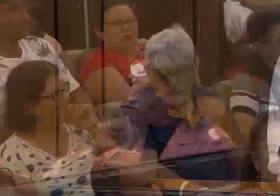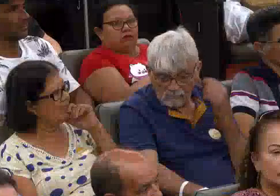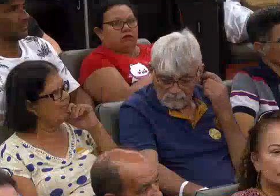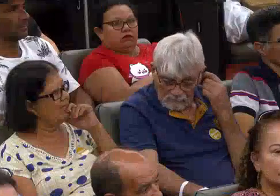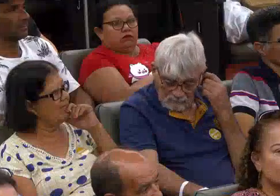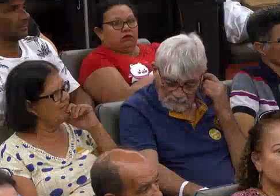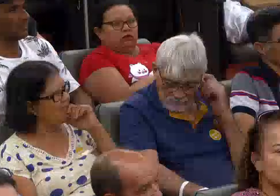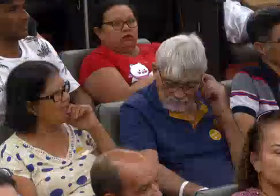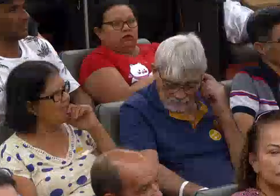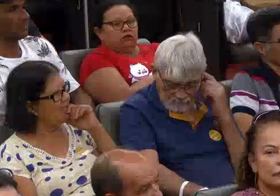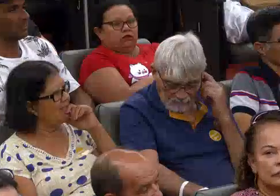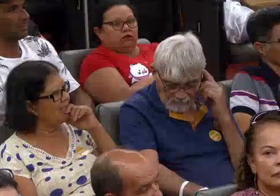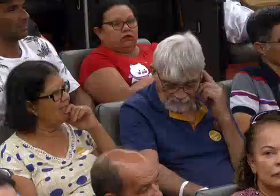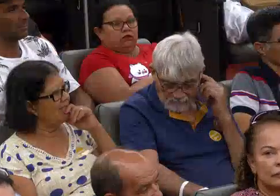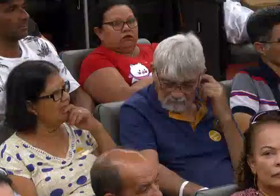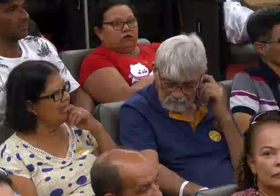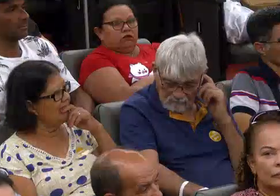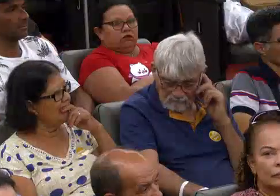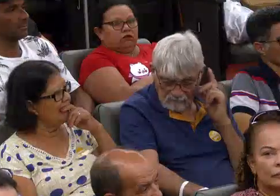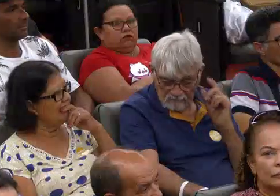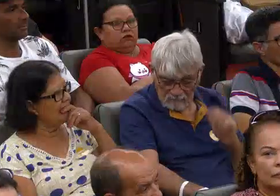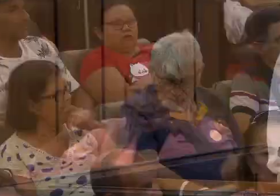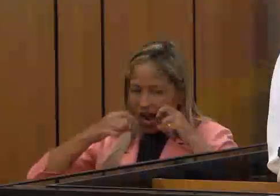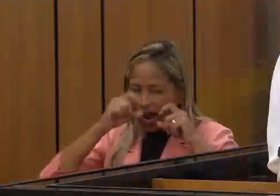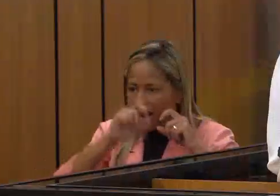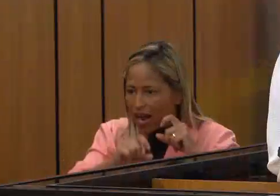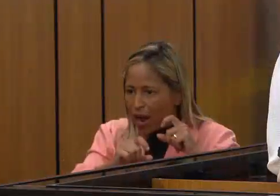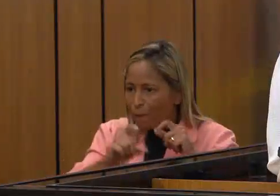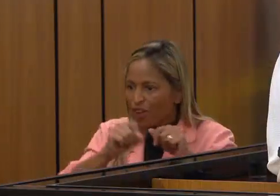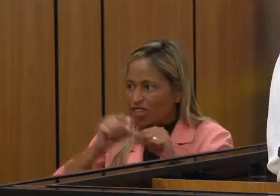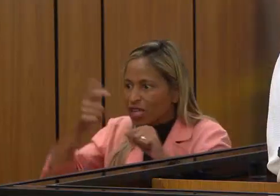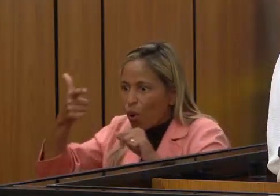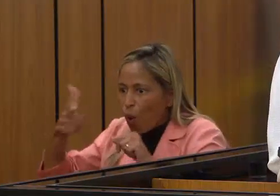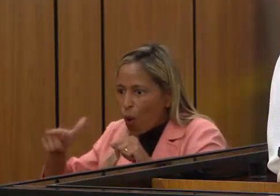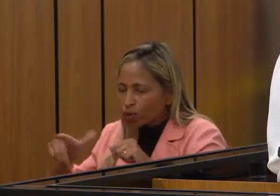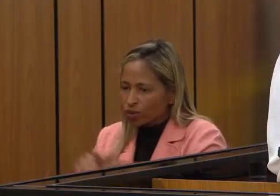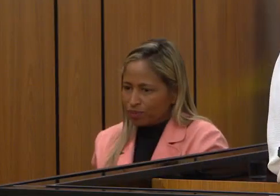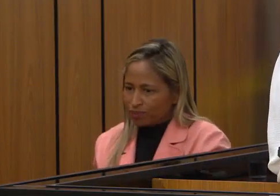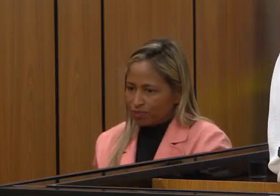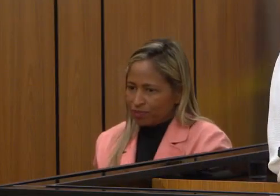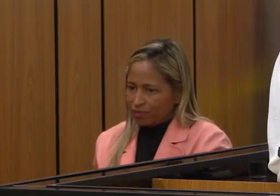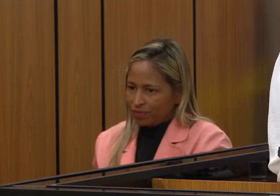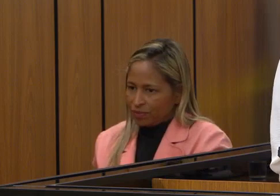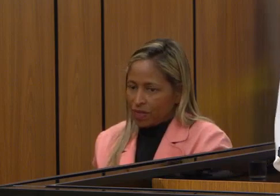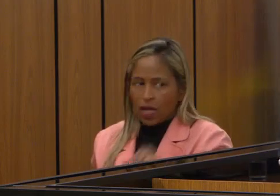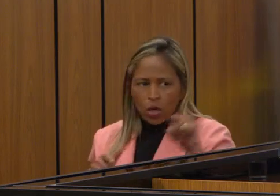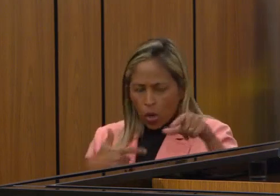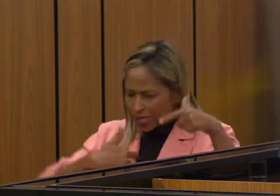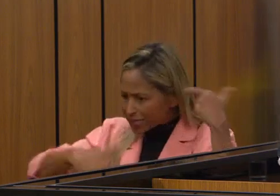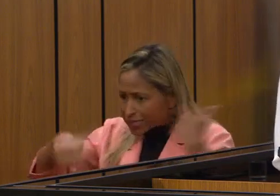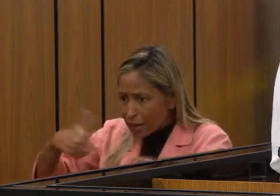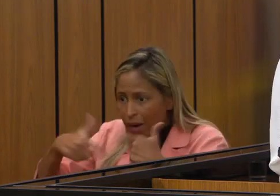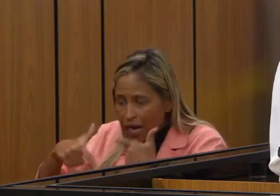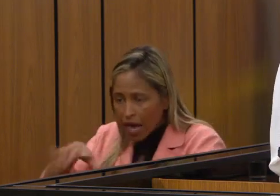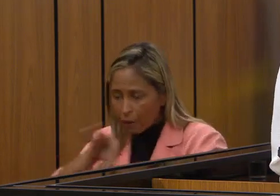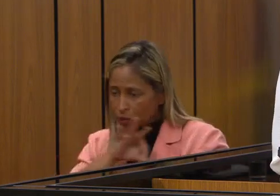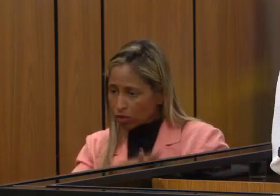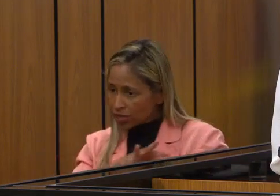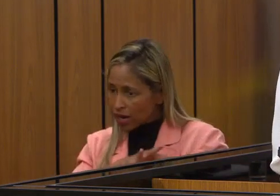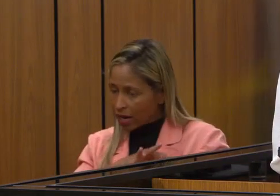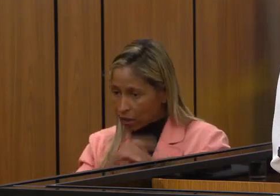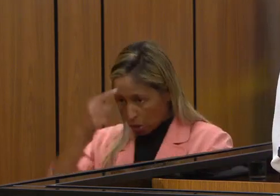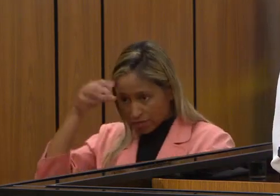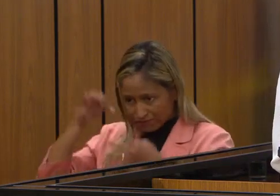gente é uma situação que ninguém merece passar por isso nós somos pessoas que trabalham que ganham nosso dinheiro